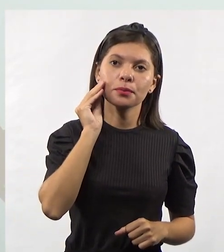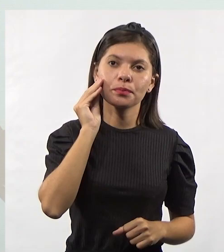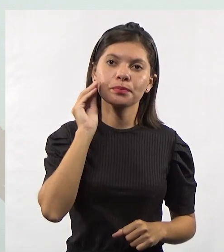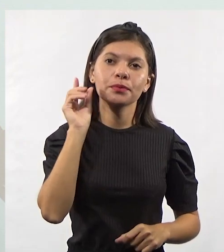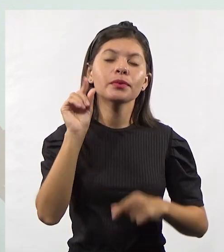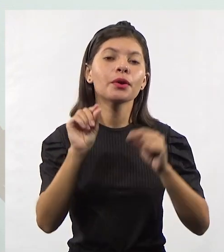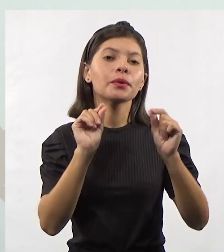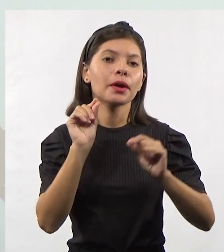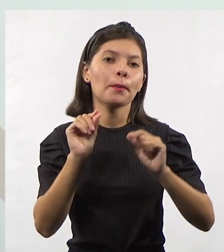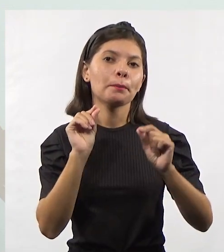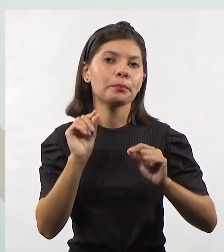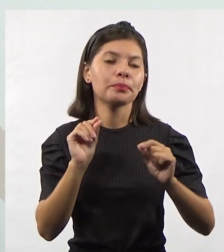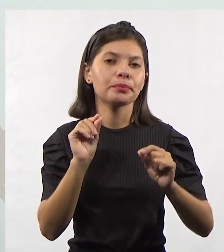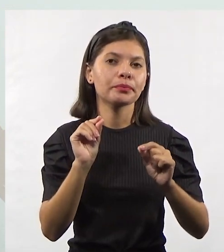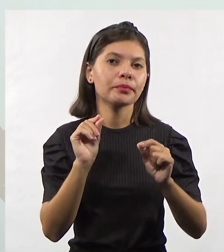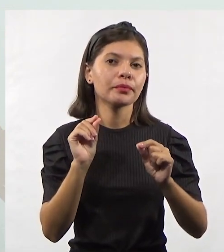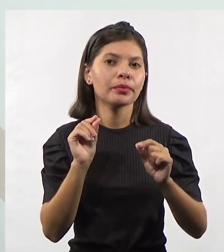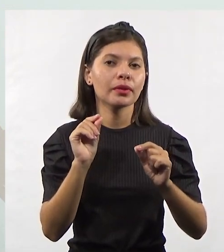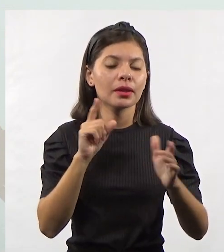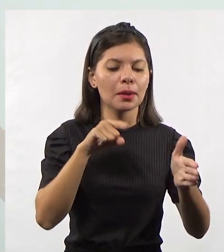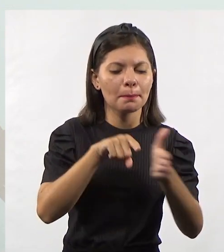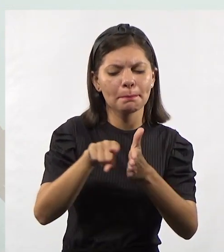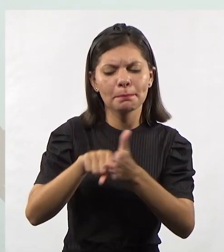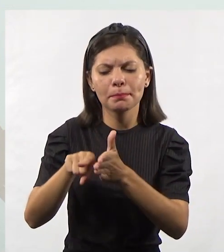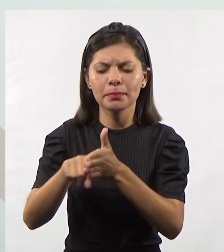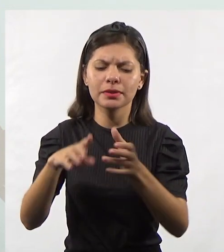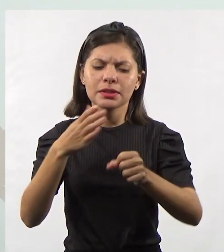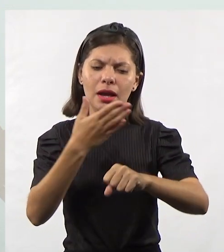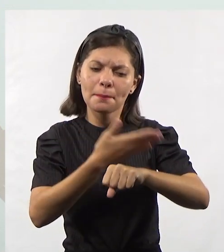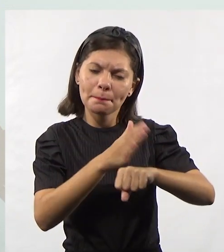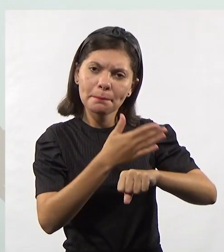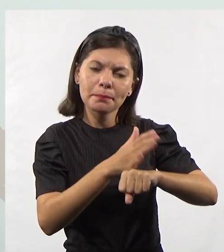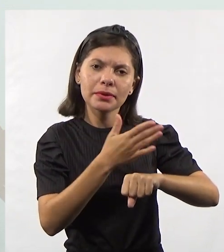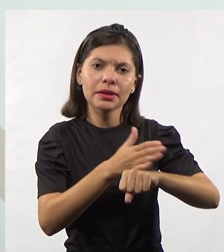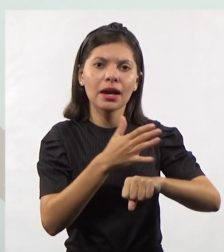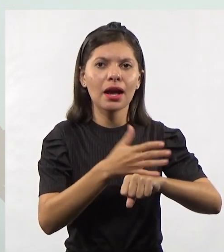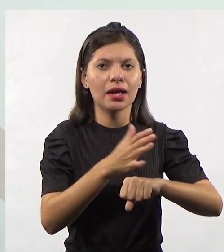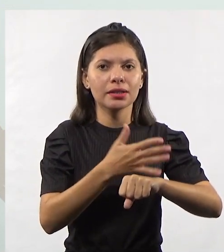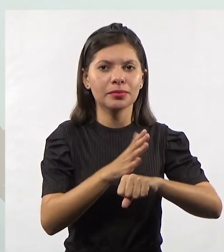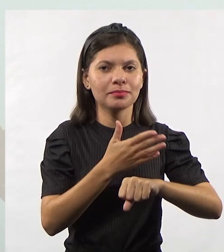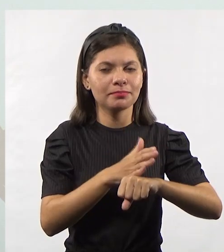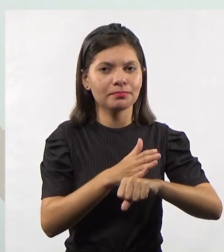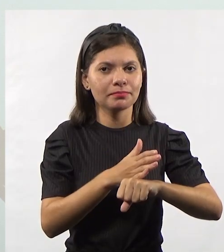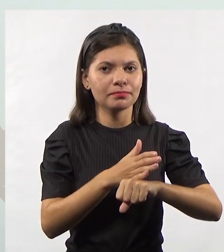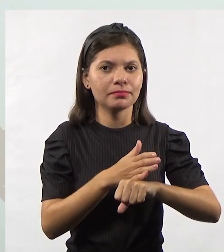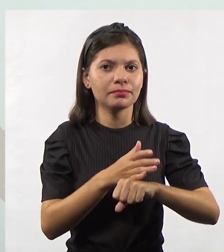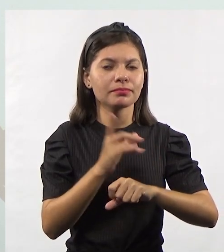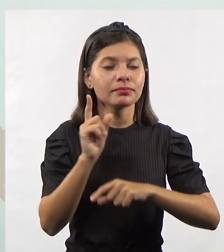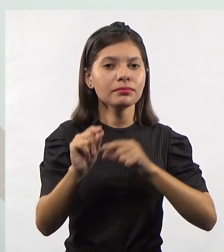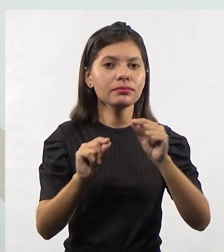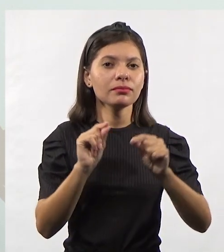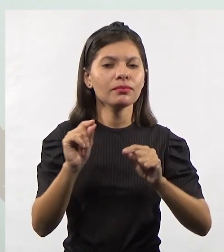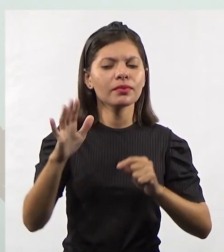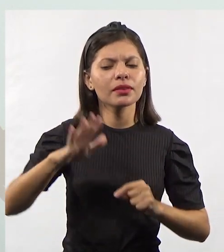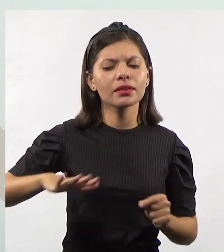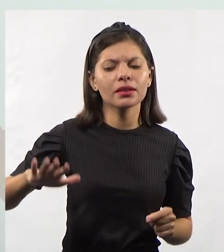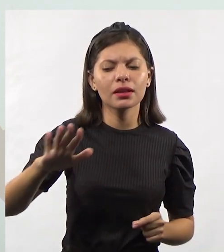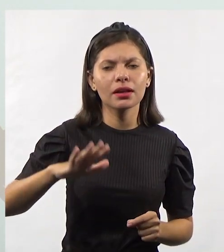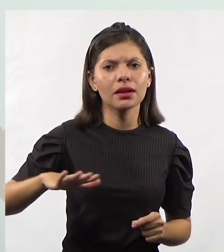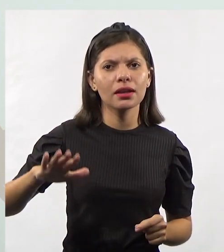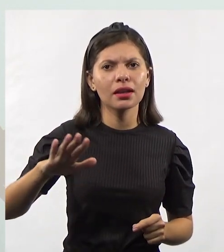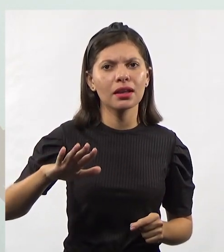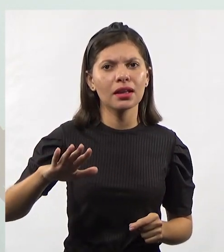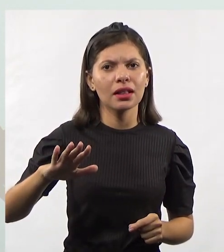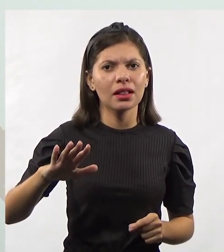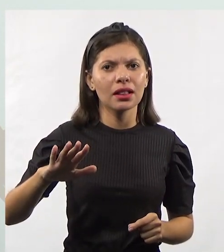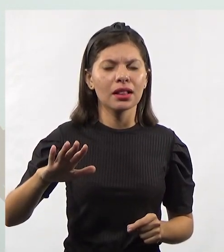bastante da pesquisa aplicada especialmente da área das exatas não tanto na área da Ciência da ciências